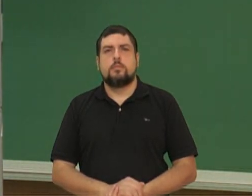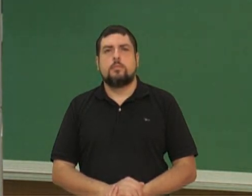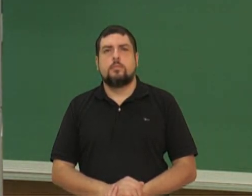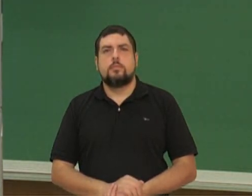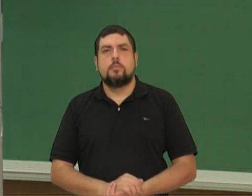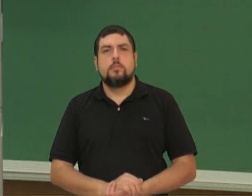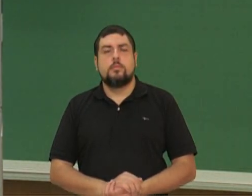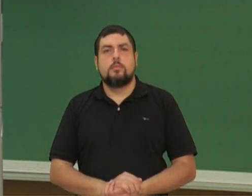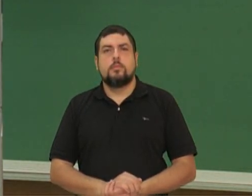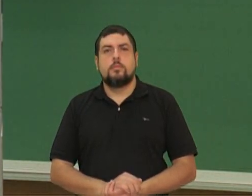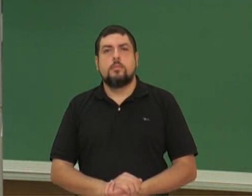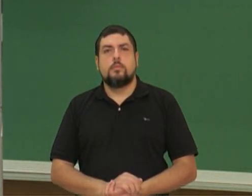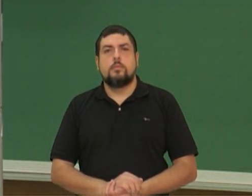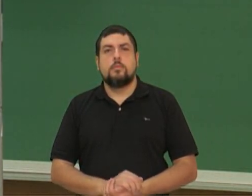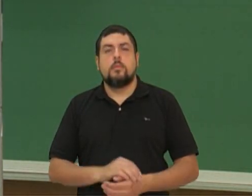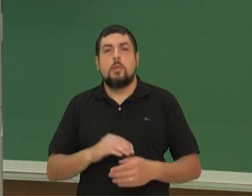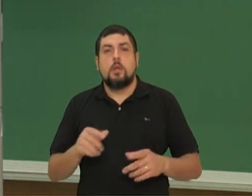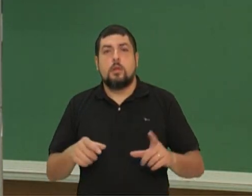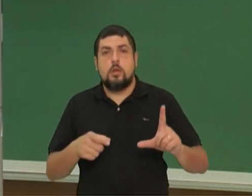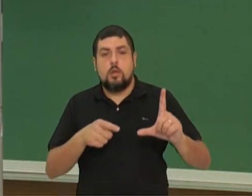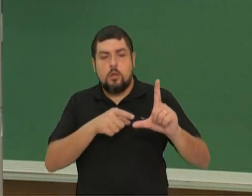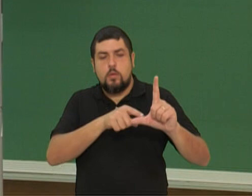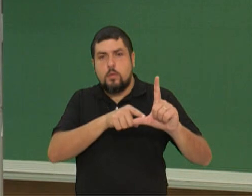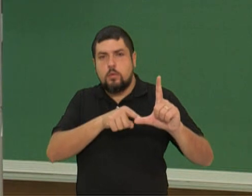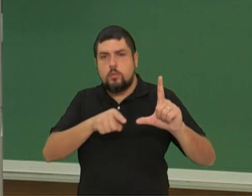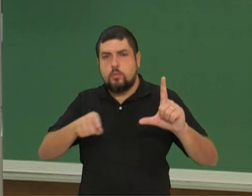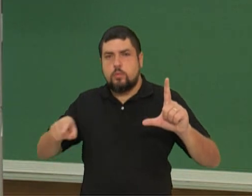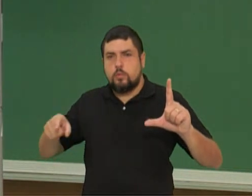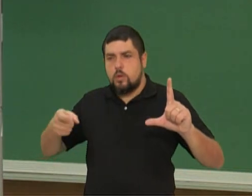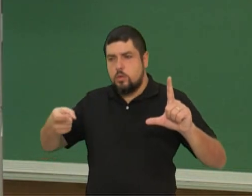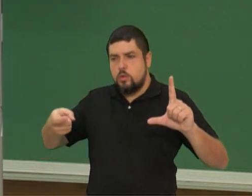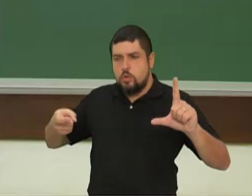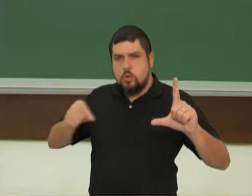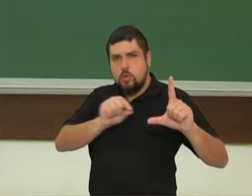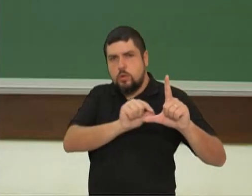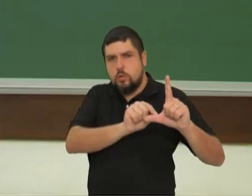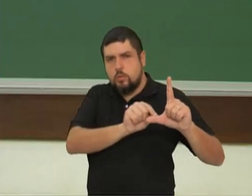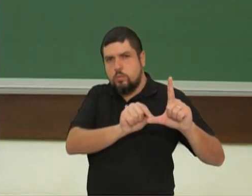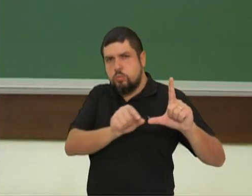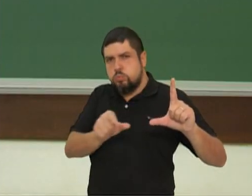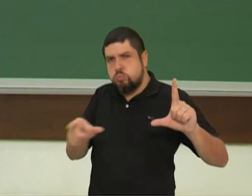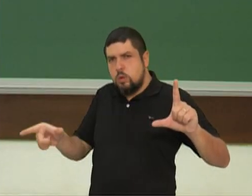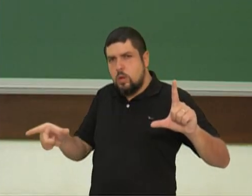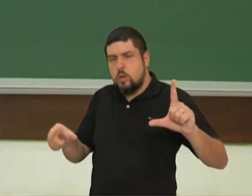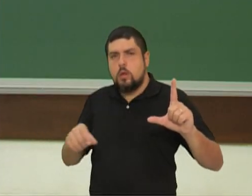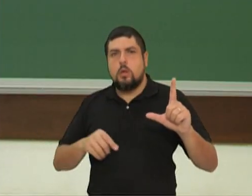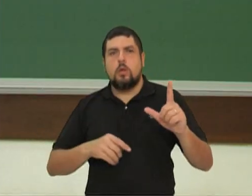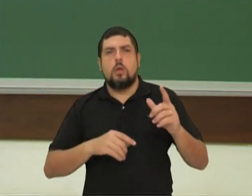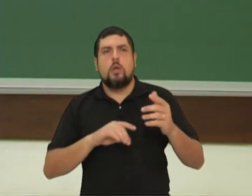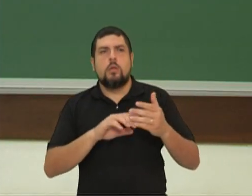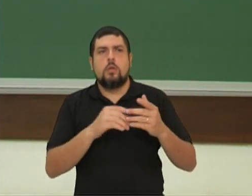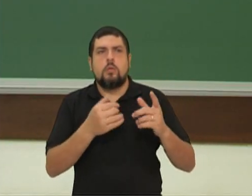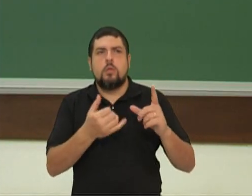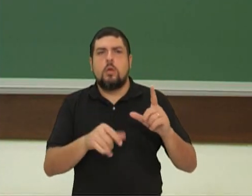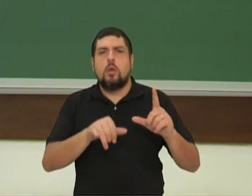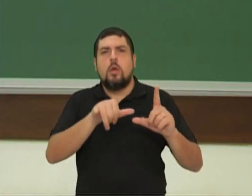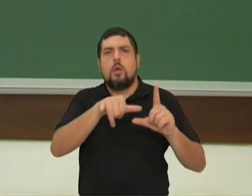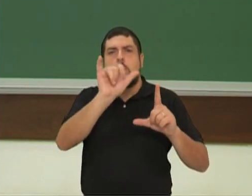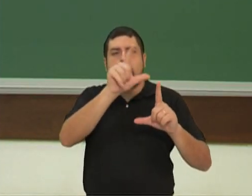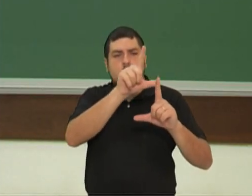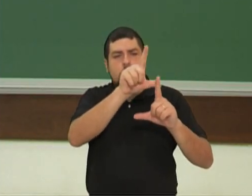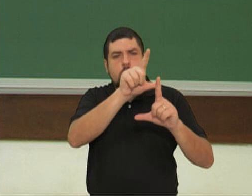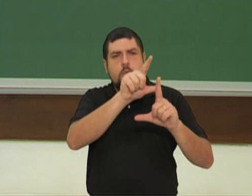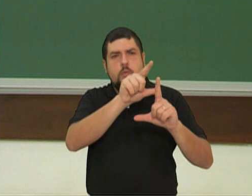x, menor o valor de y e mais, hein? Quanto maior o valor de x, menor o valor de